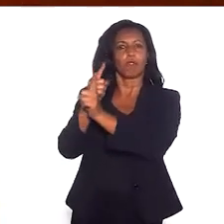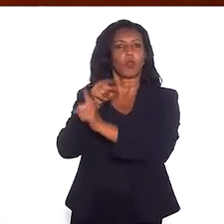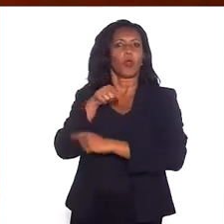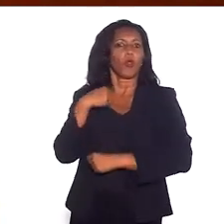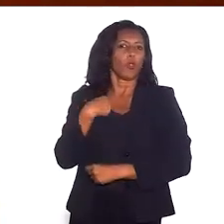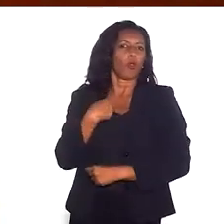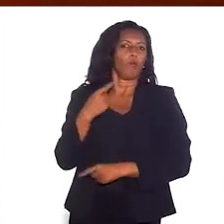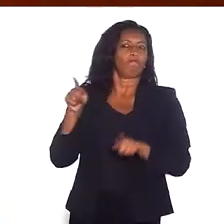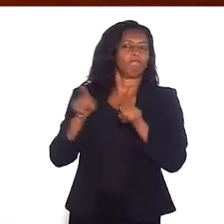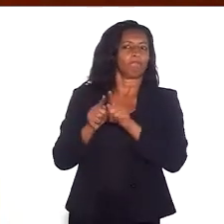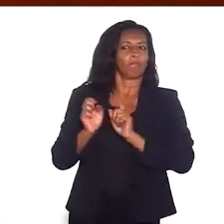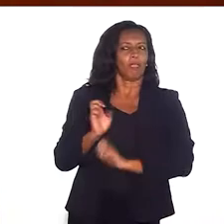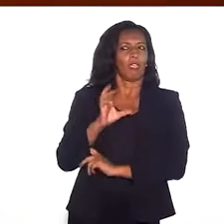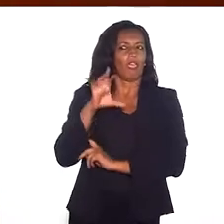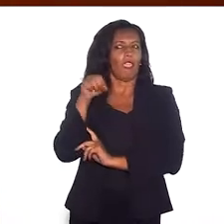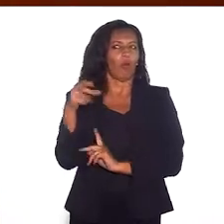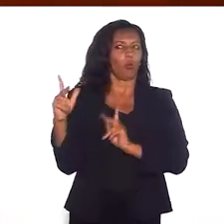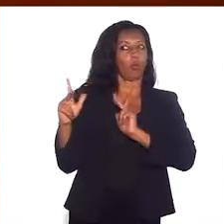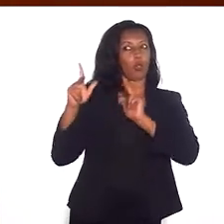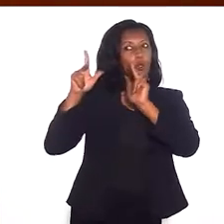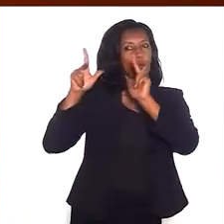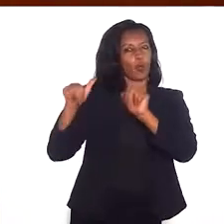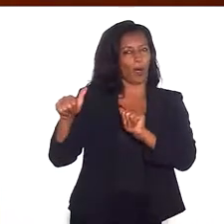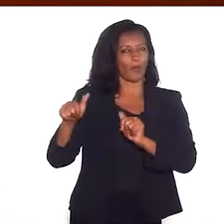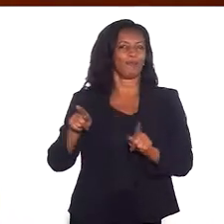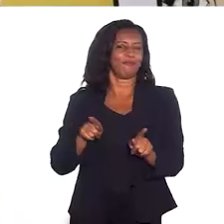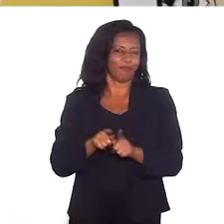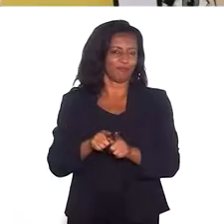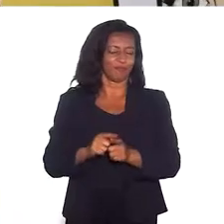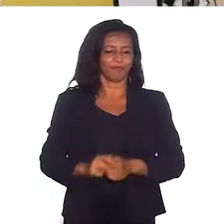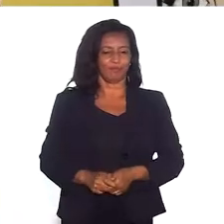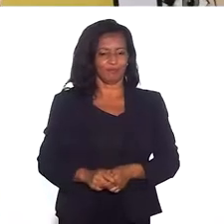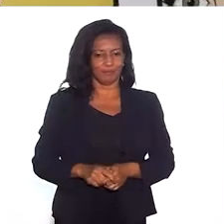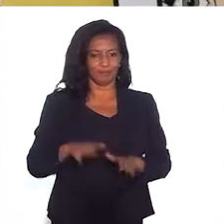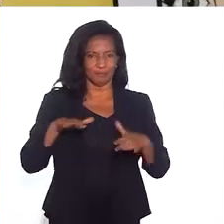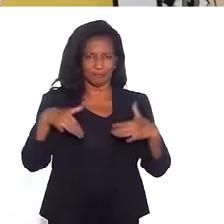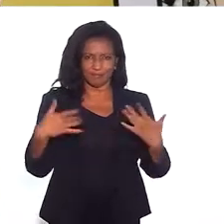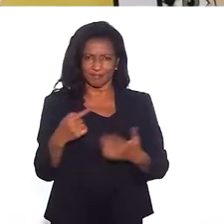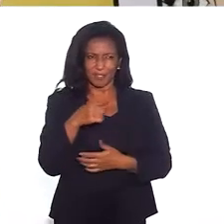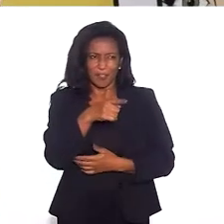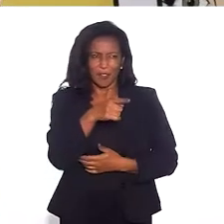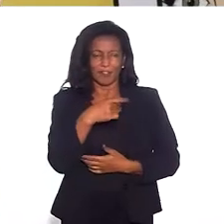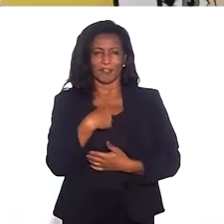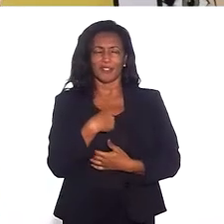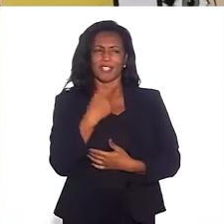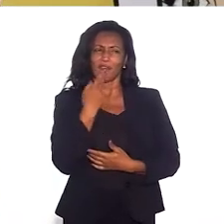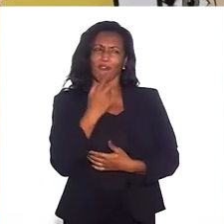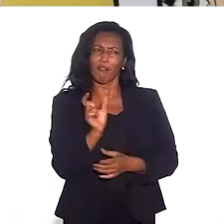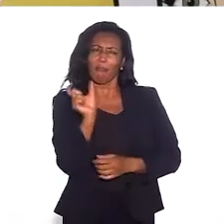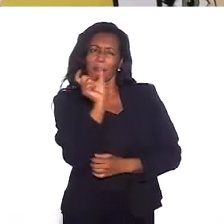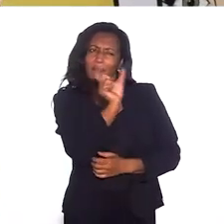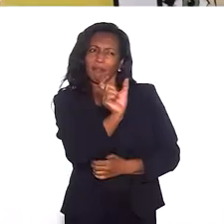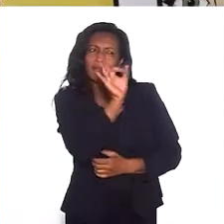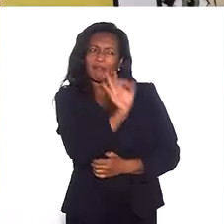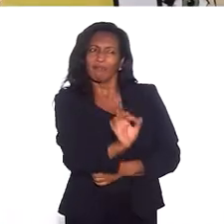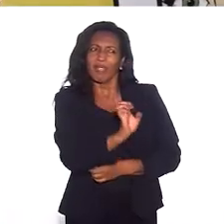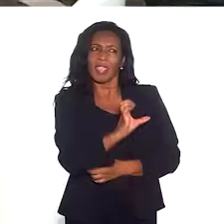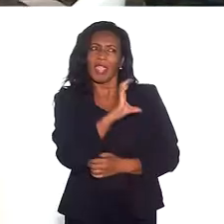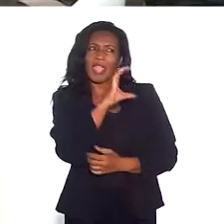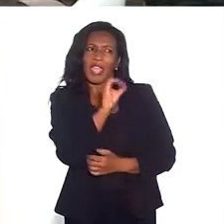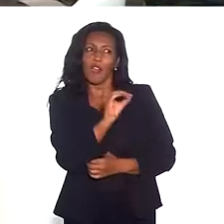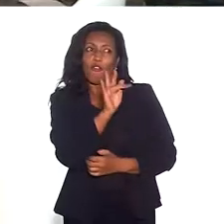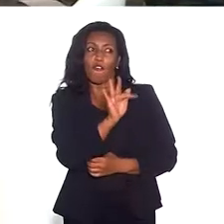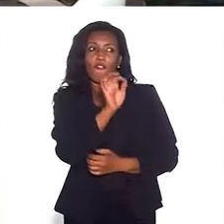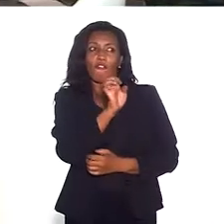uma ecofeminista animalista. Então, você bem citou, Daniela, ecofeministas, no